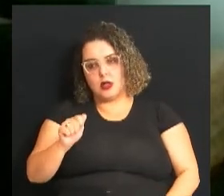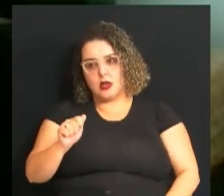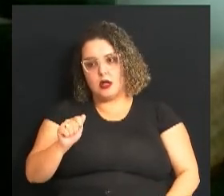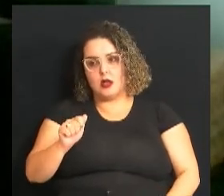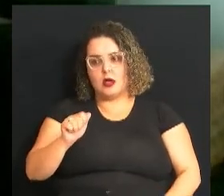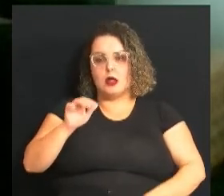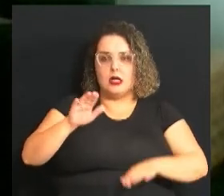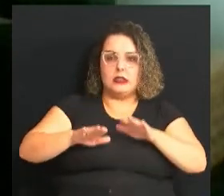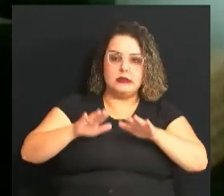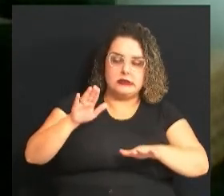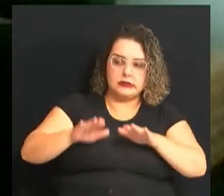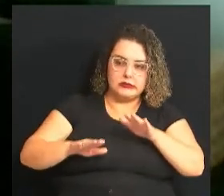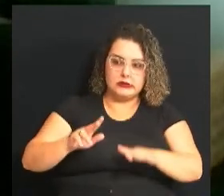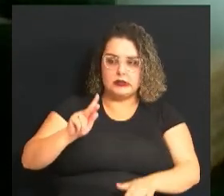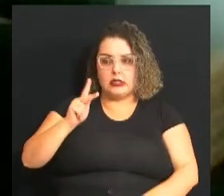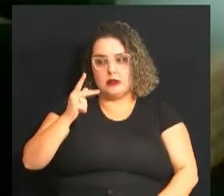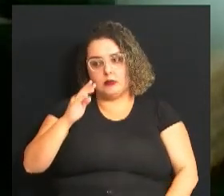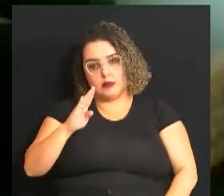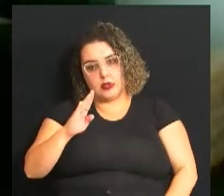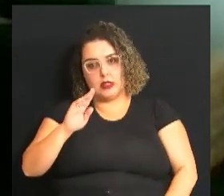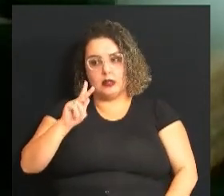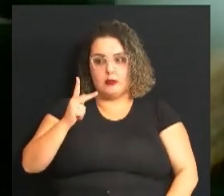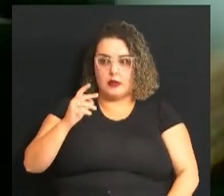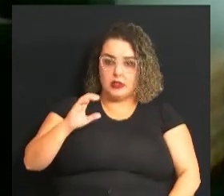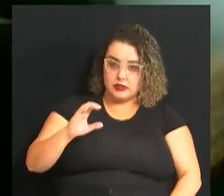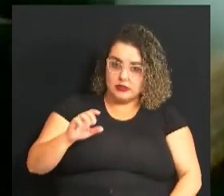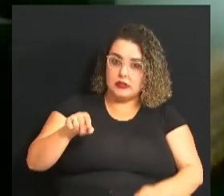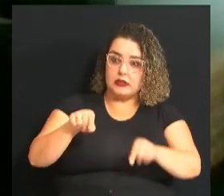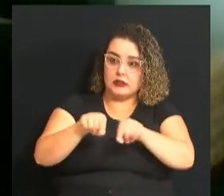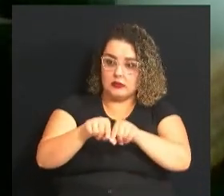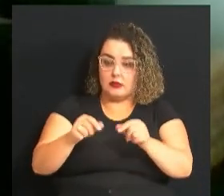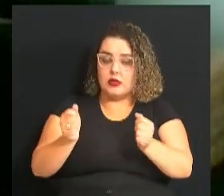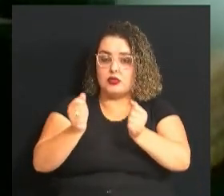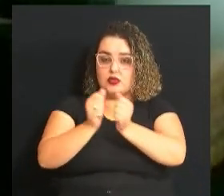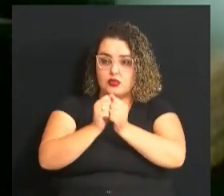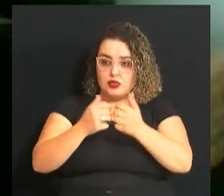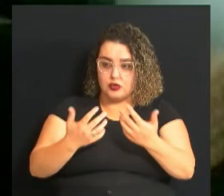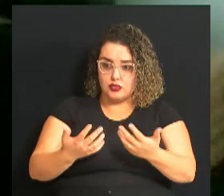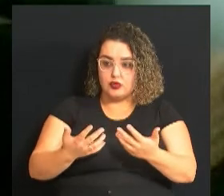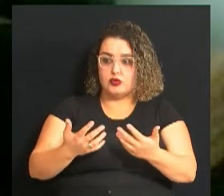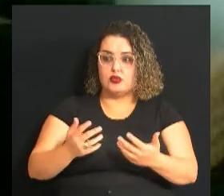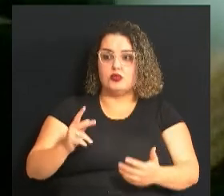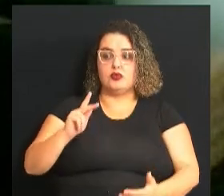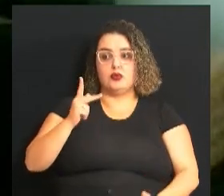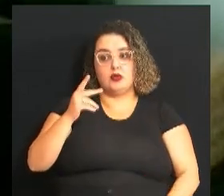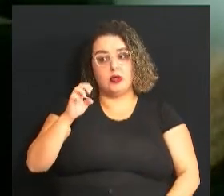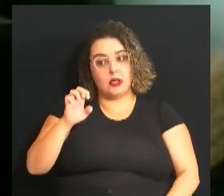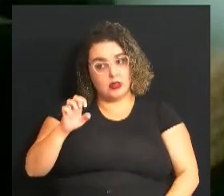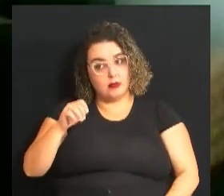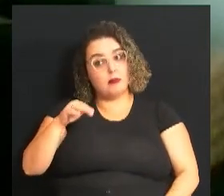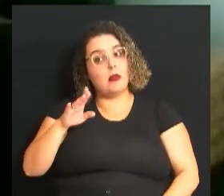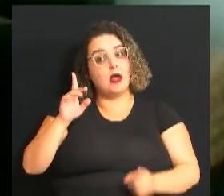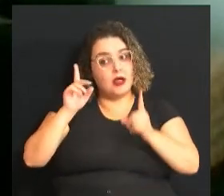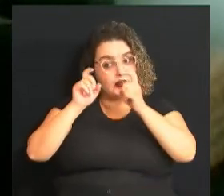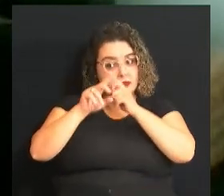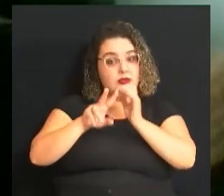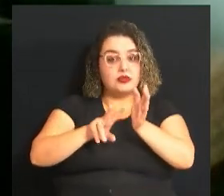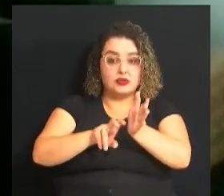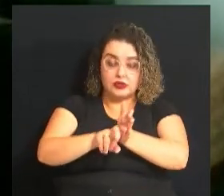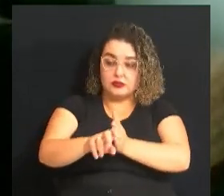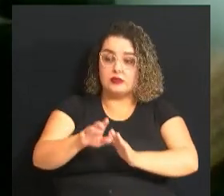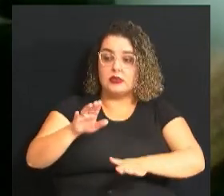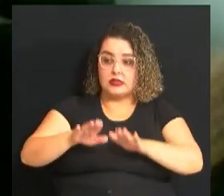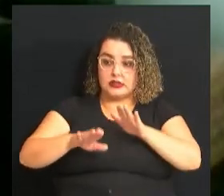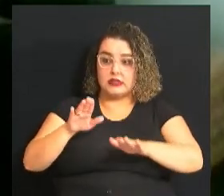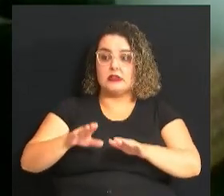dependendo do indivíduo, hepatite B, hepatite C também estão aqui no meio. Hepatite E já é mais difícil diagnosticar, mas dependendo da